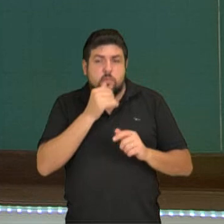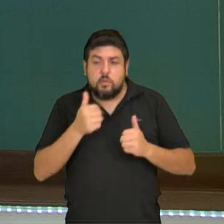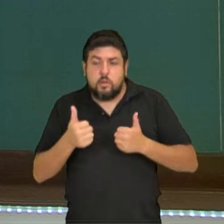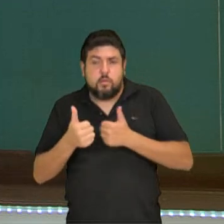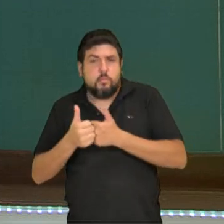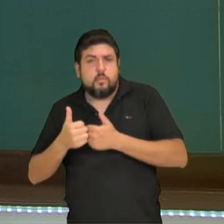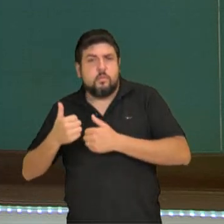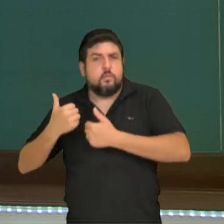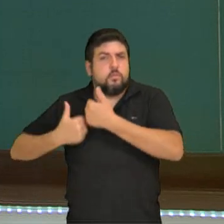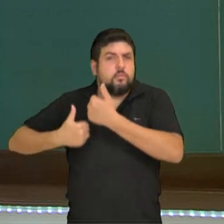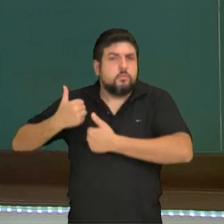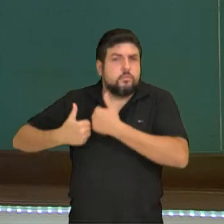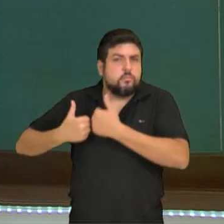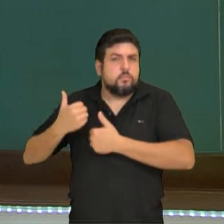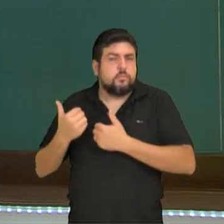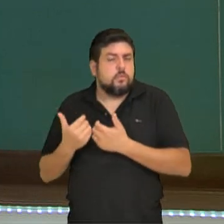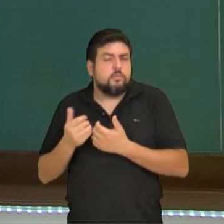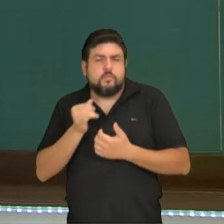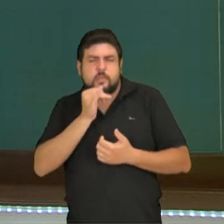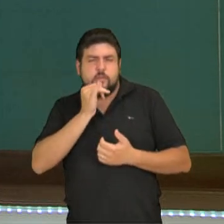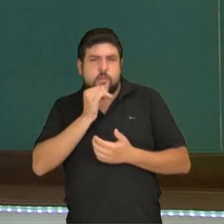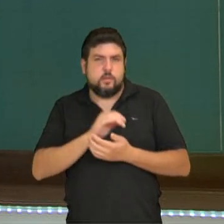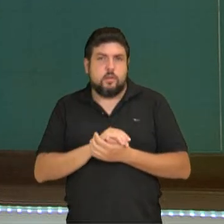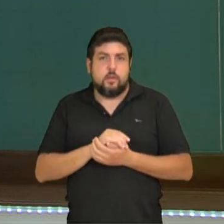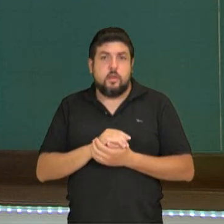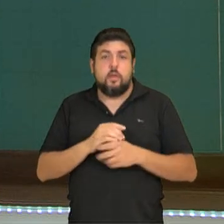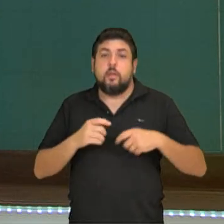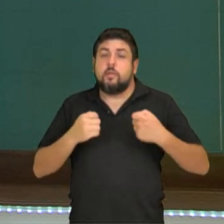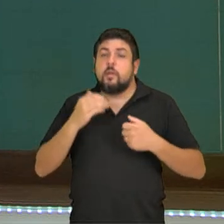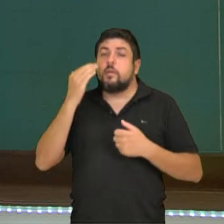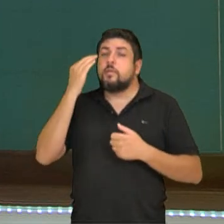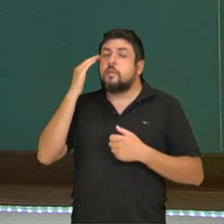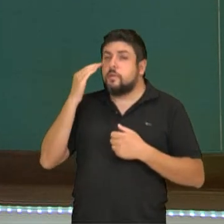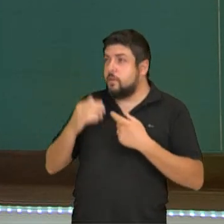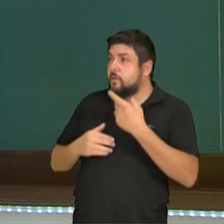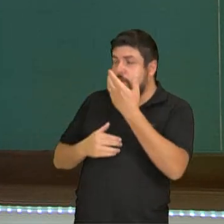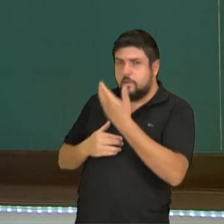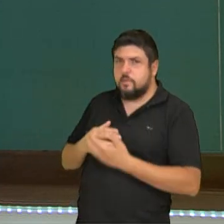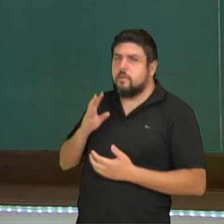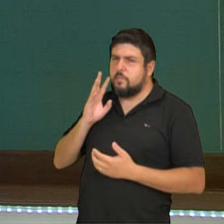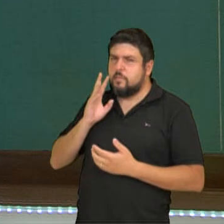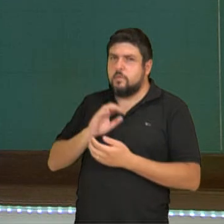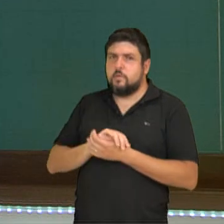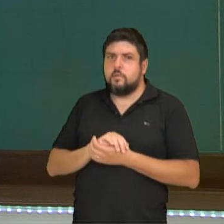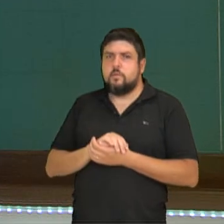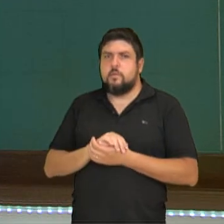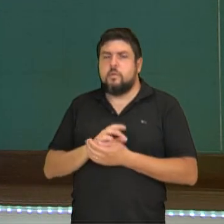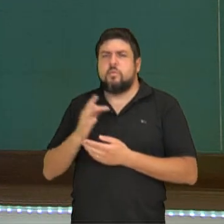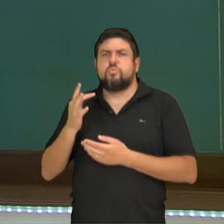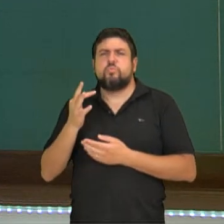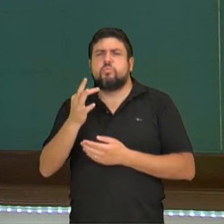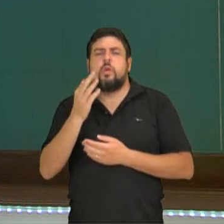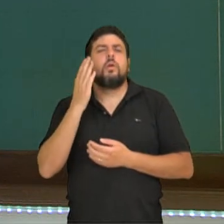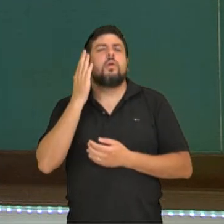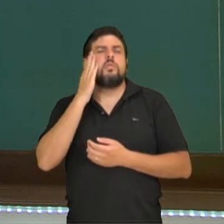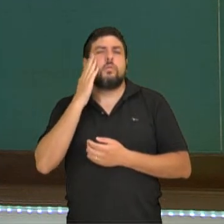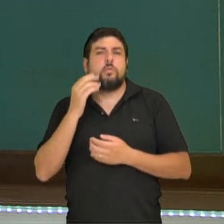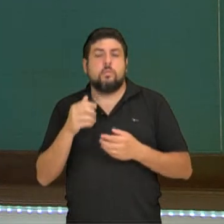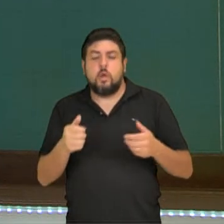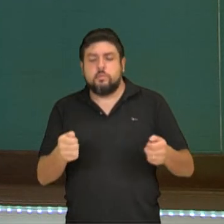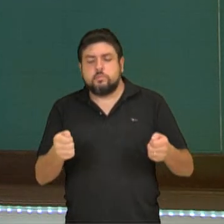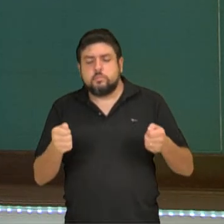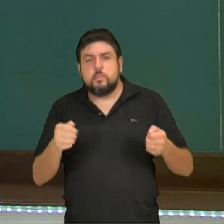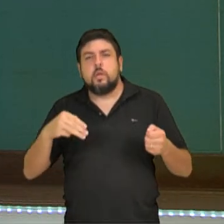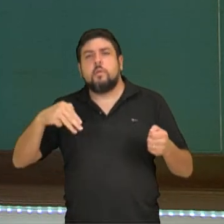dessa cor. E vocês entendam isso. Isso é bem legal vocês entenderem. Porque a hora que você pegar o mapa agora, a próxima vez, eu tenho certeza absoluta que quando você pegar